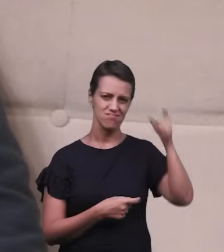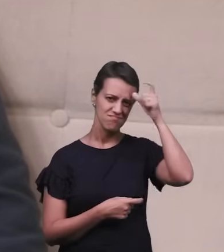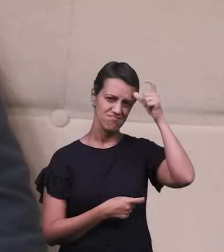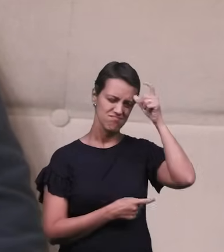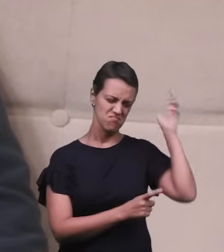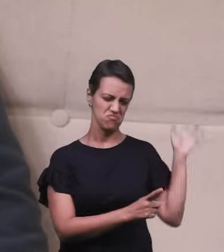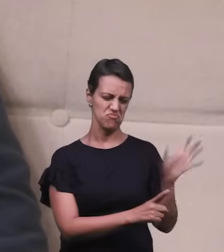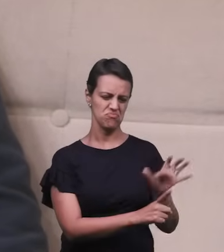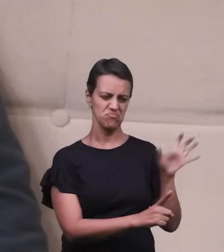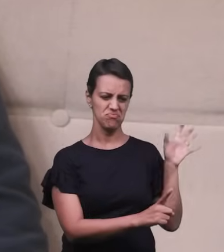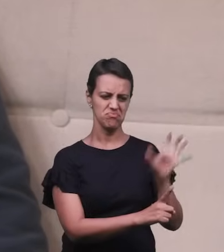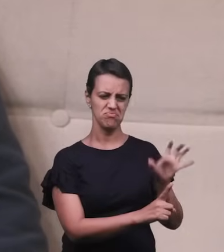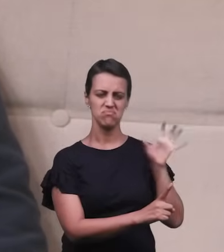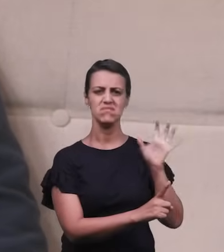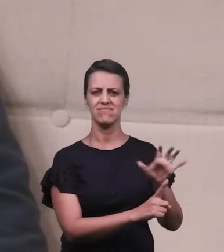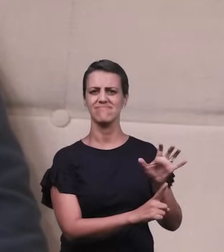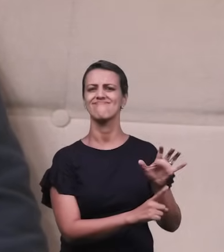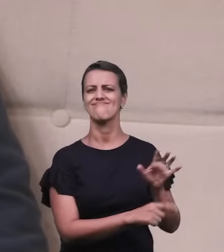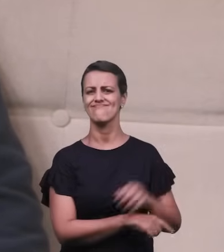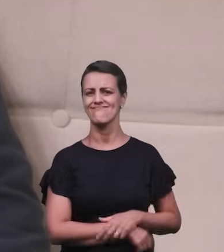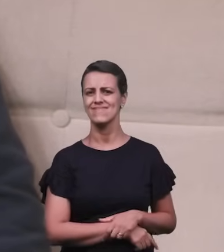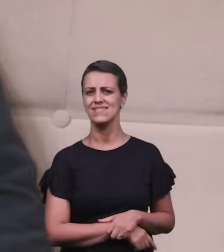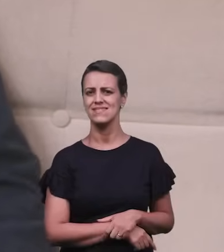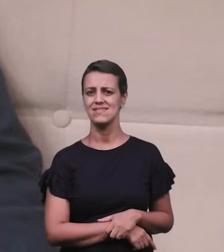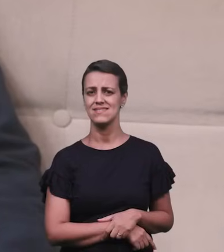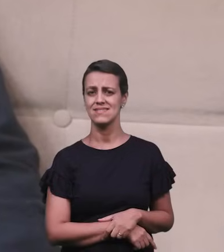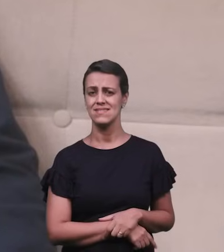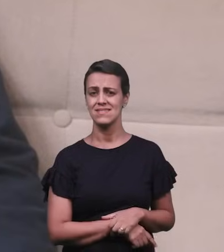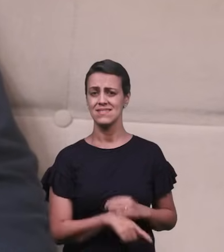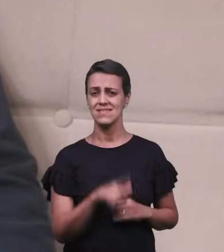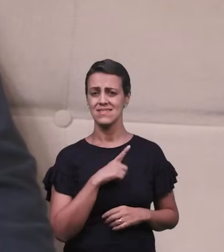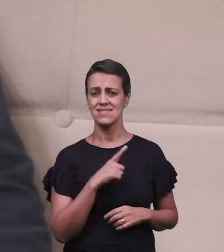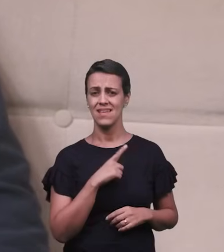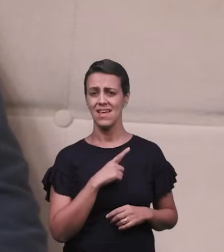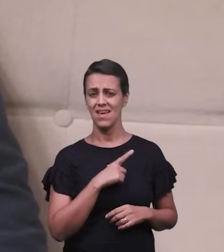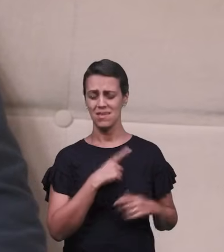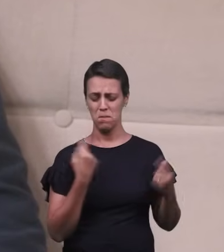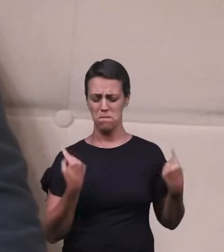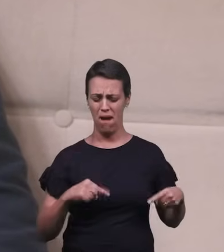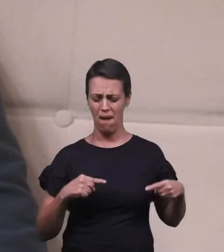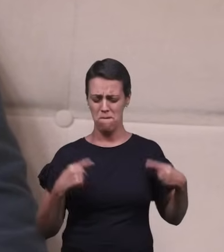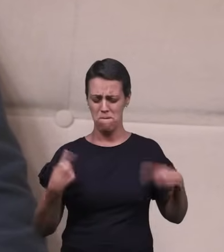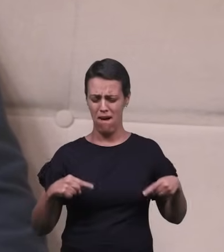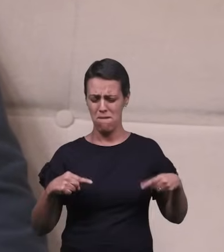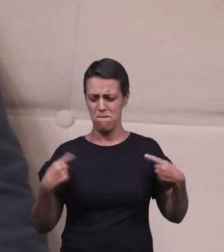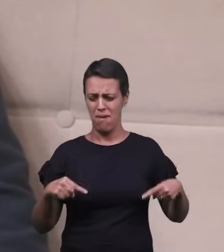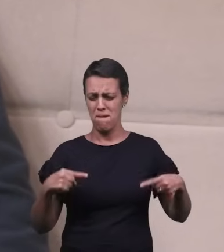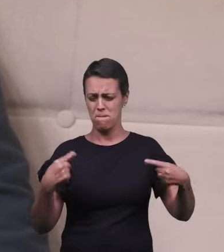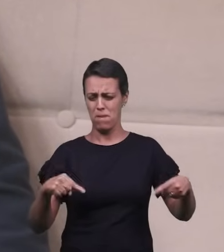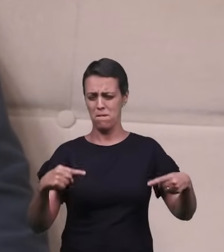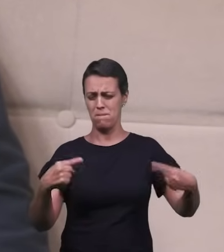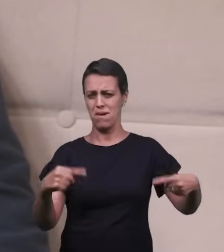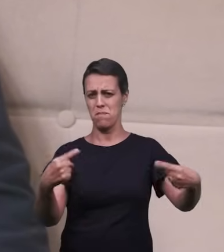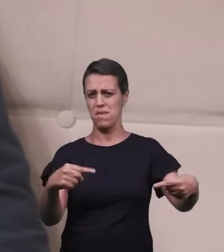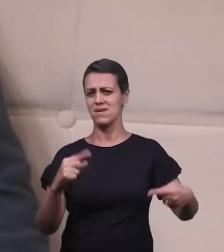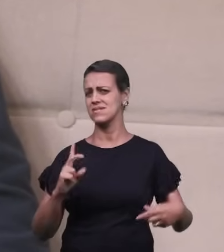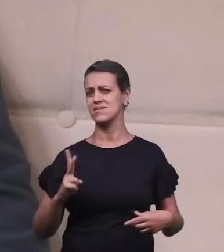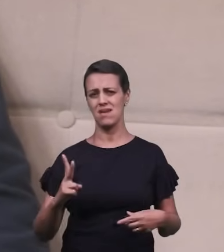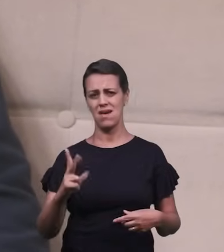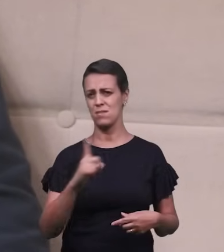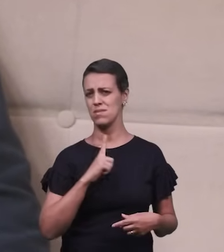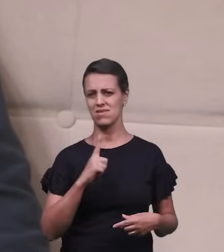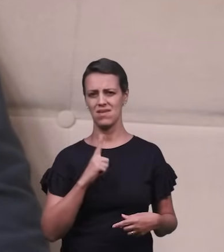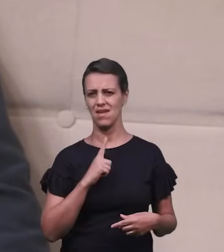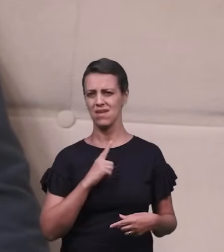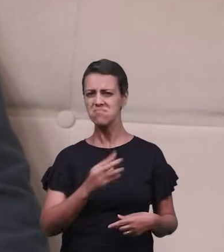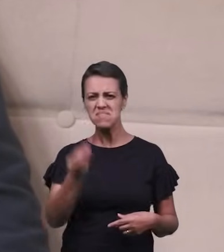do Deus deste século. As oposições também se levantam contra a igreja